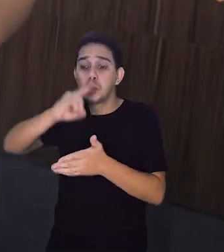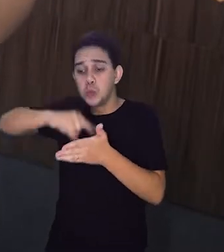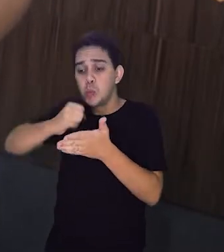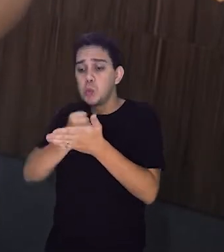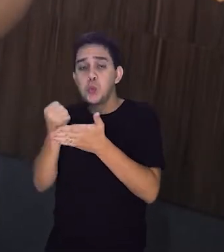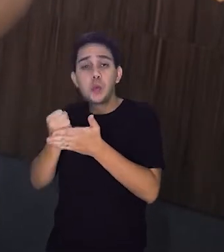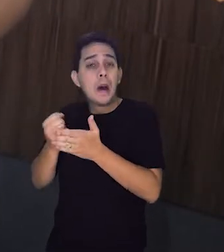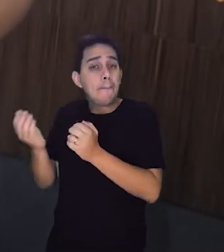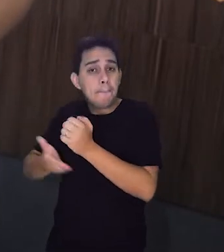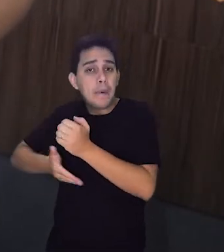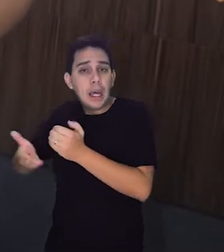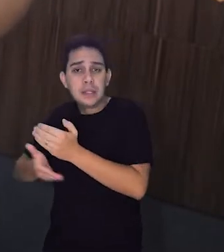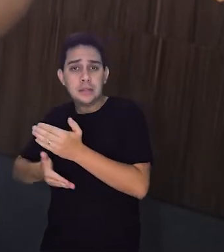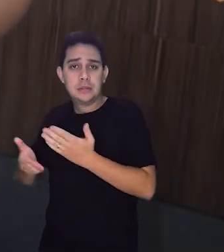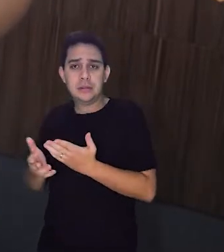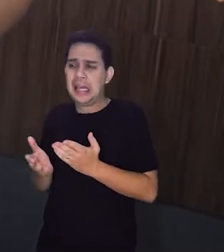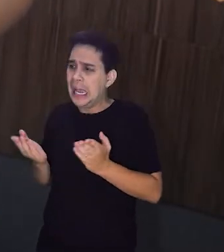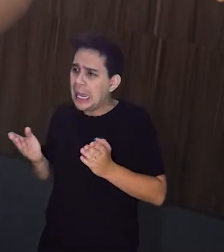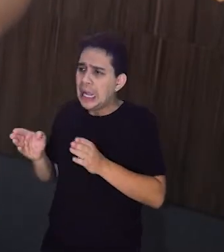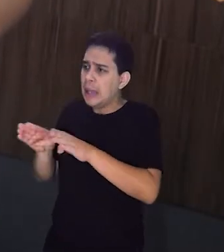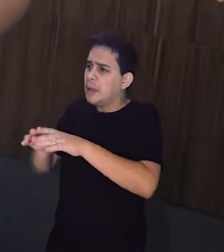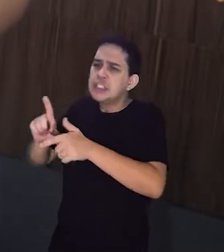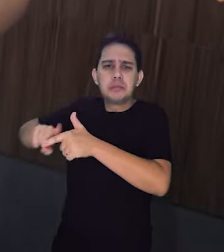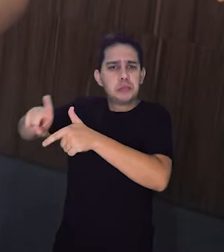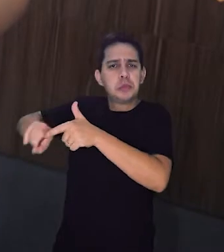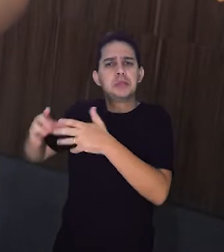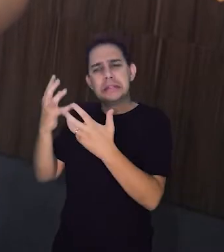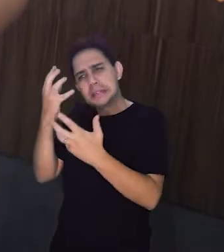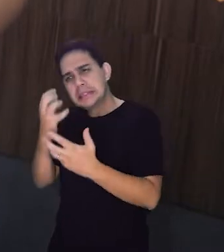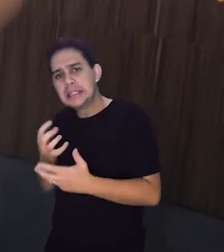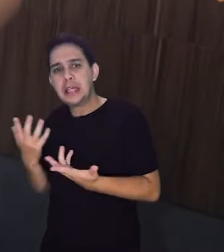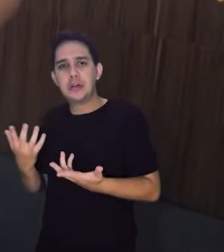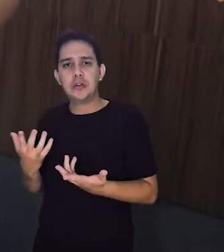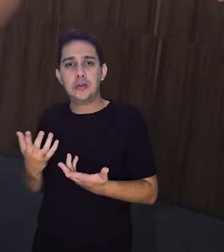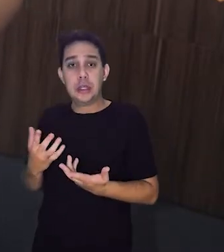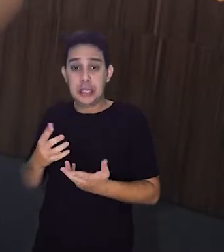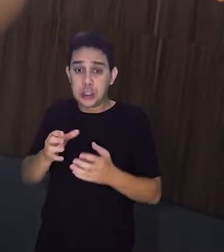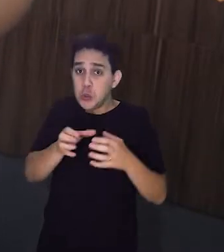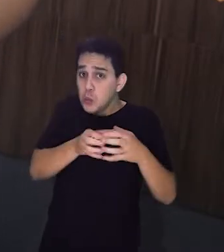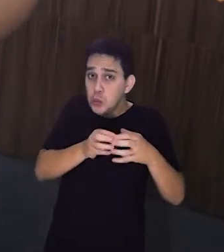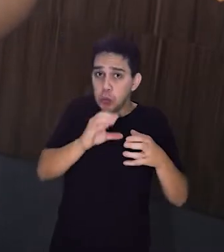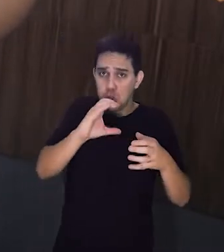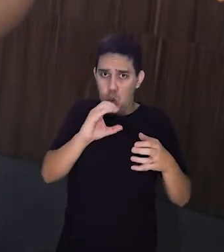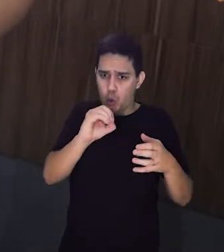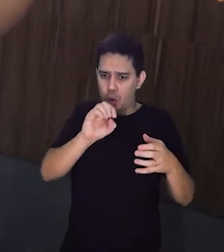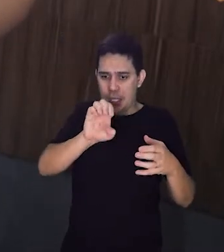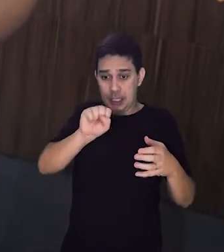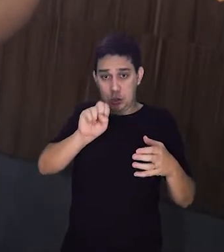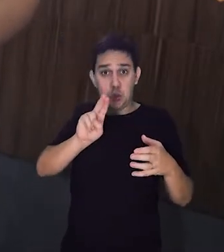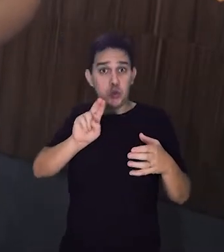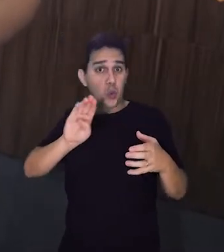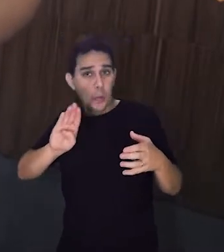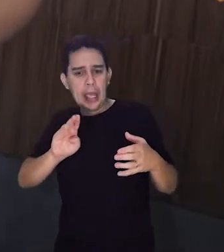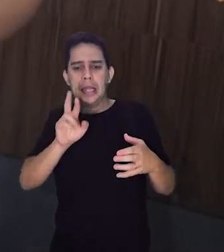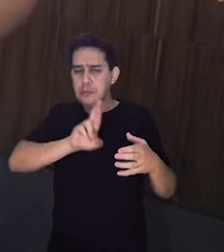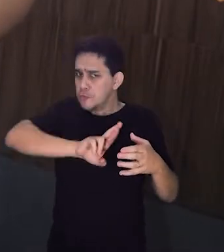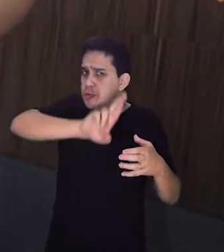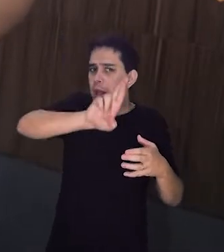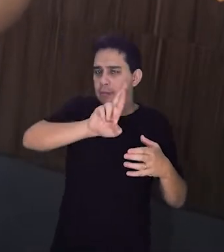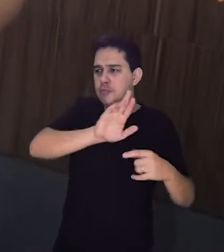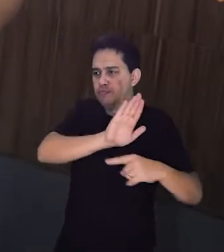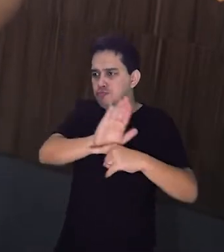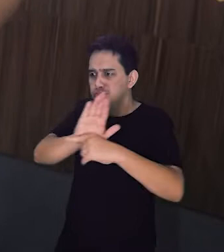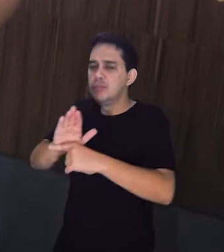Erradicação do Subregistro Civil de Nascimento e Ampliação do Acesso à Documentação Básica, a COESUB do MPRJ.